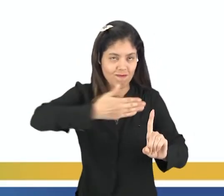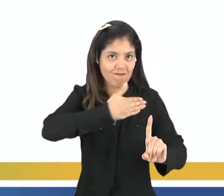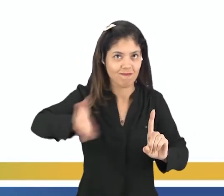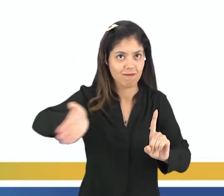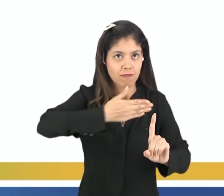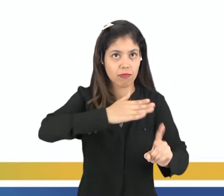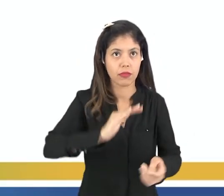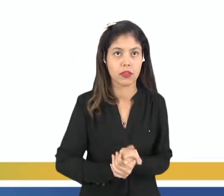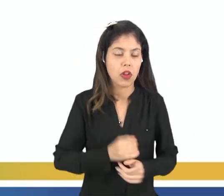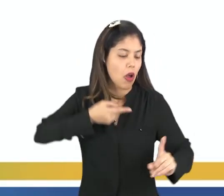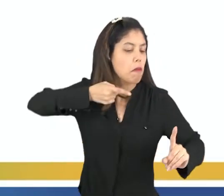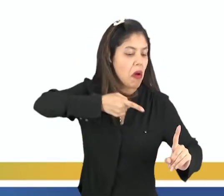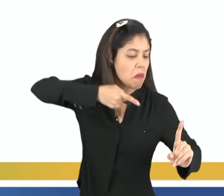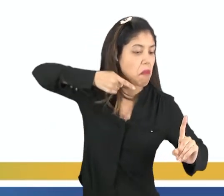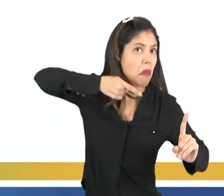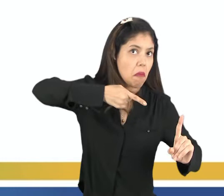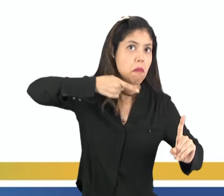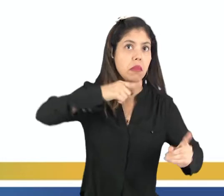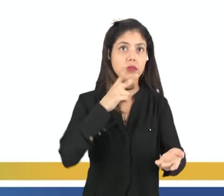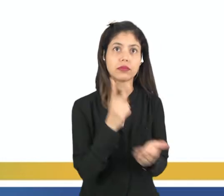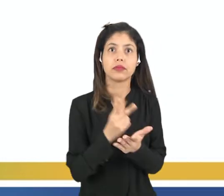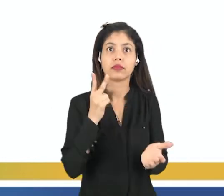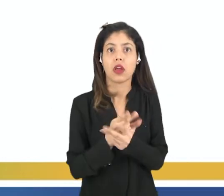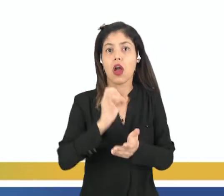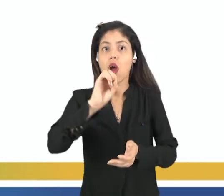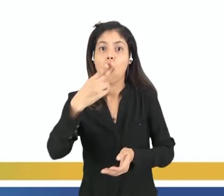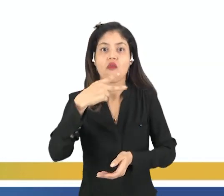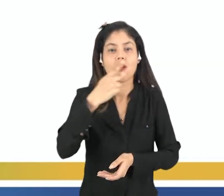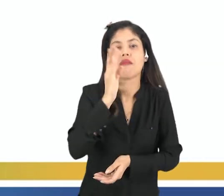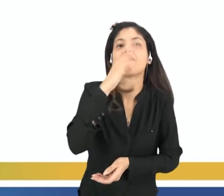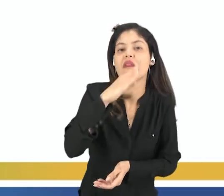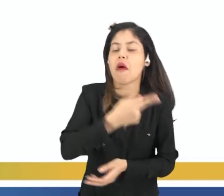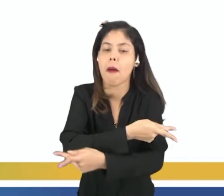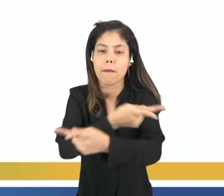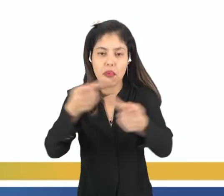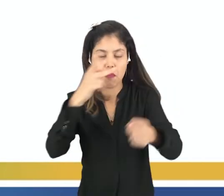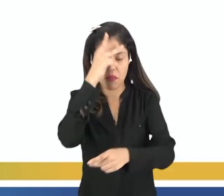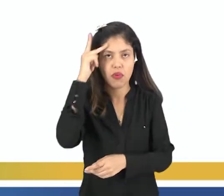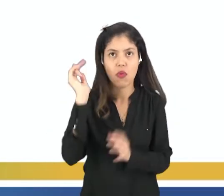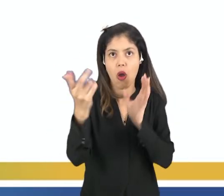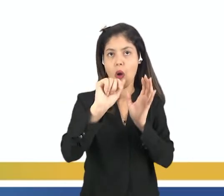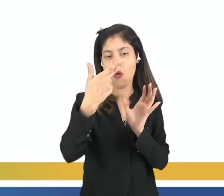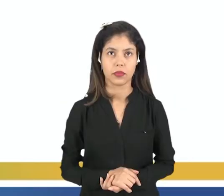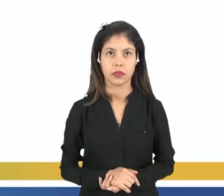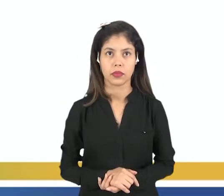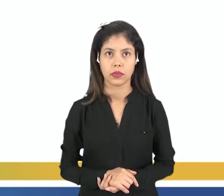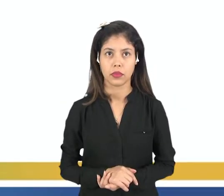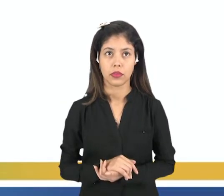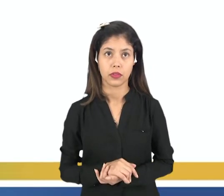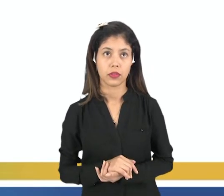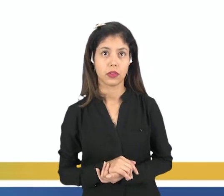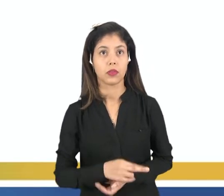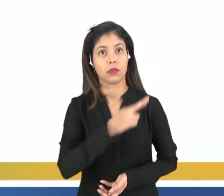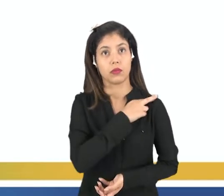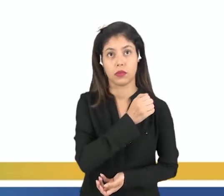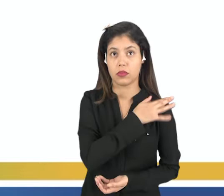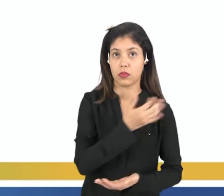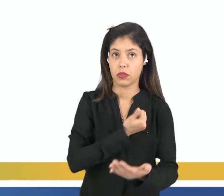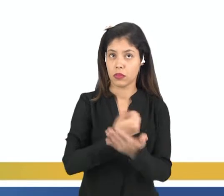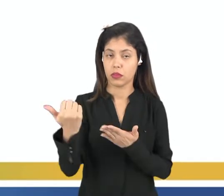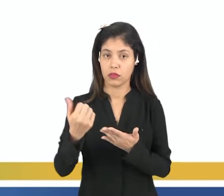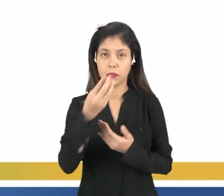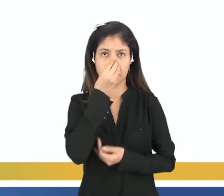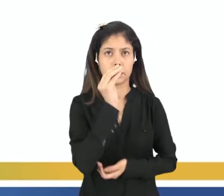preconceito, agressão, intimidação ou difamação de pessoa ou grupo. O racismo gera ações